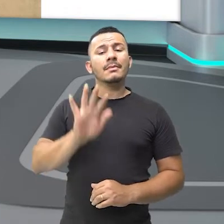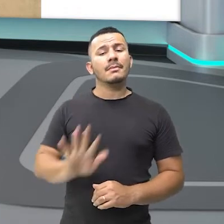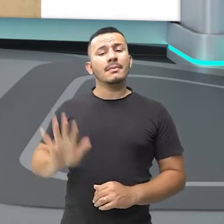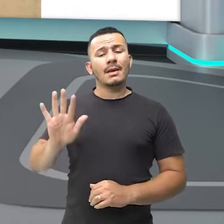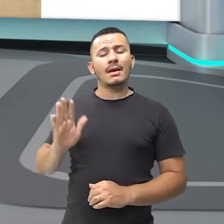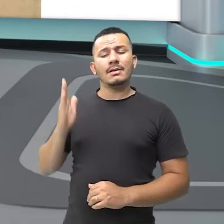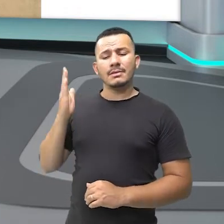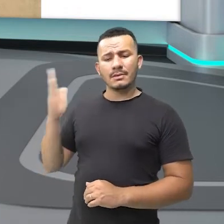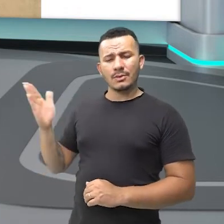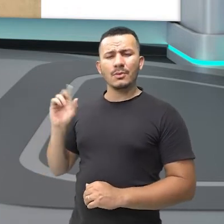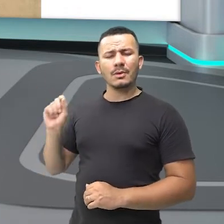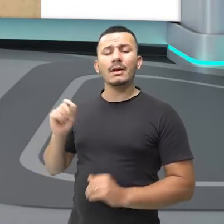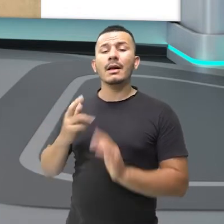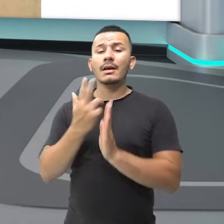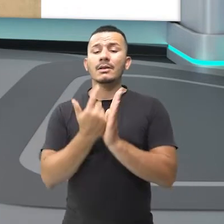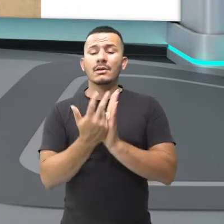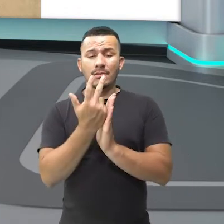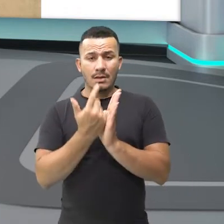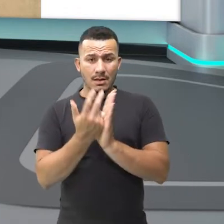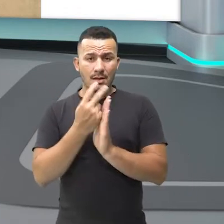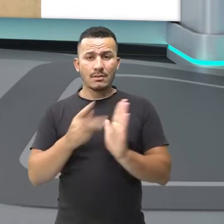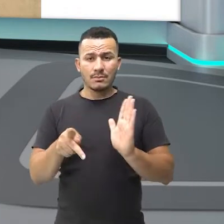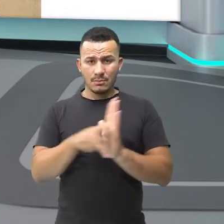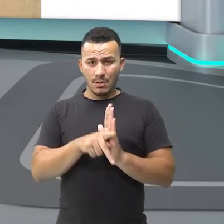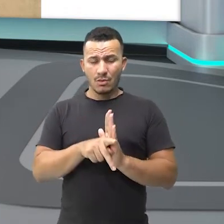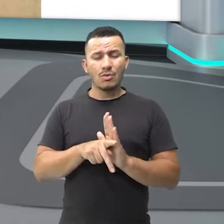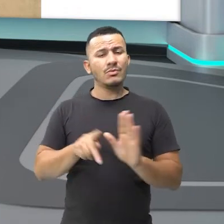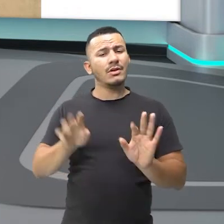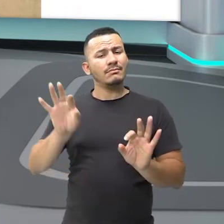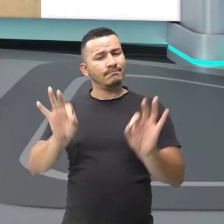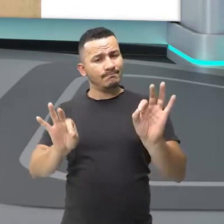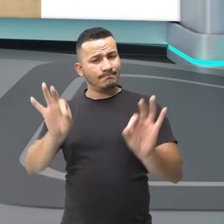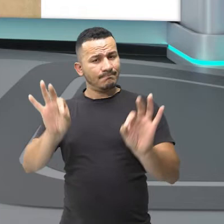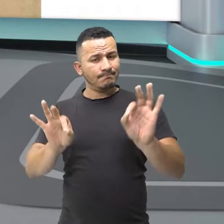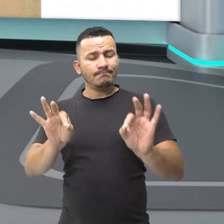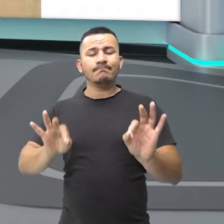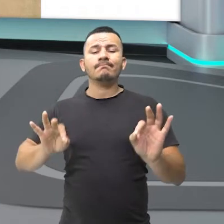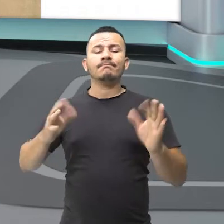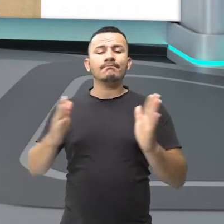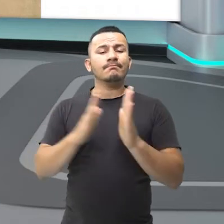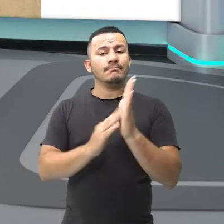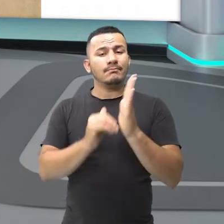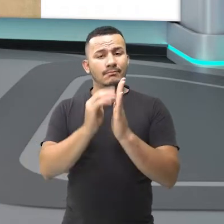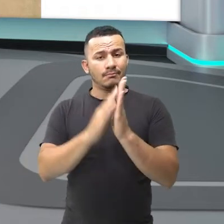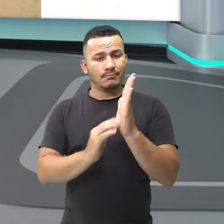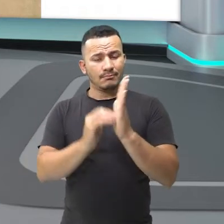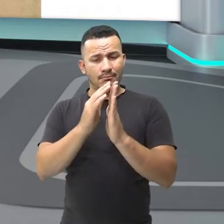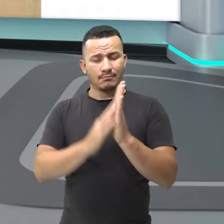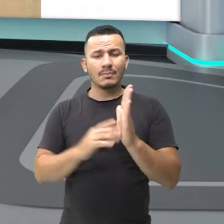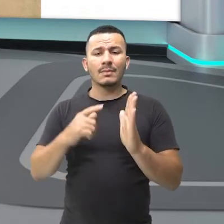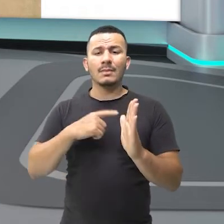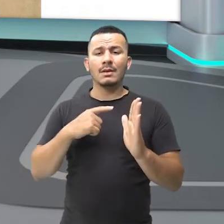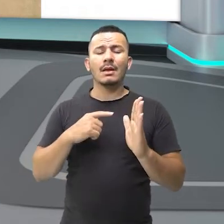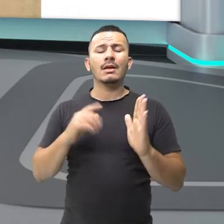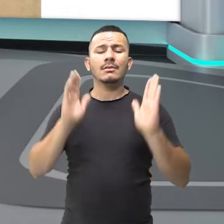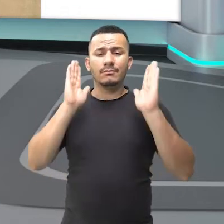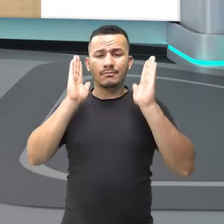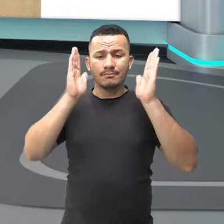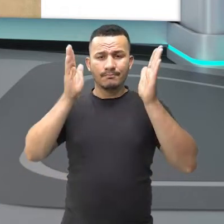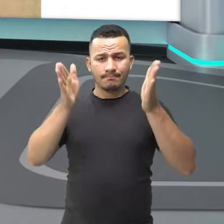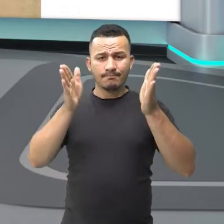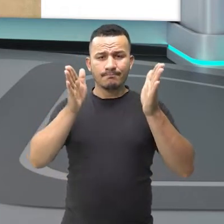da frontalidade? São desenhos feitos de maneira que as figuras eram mostradas de